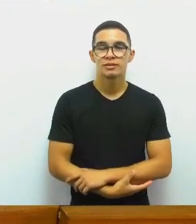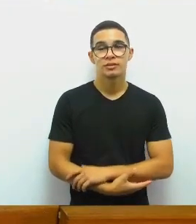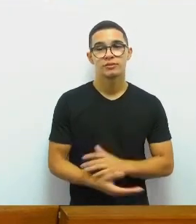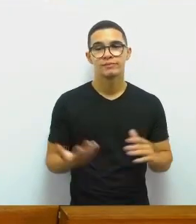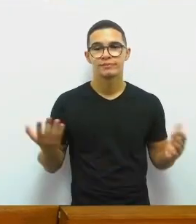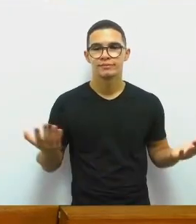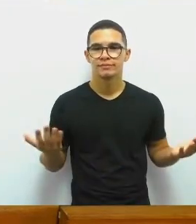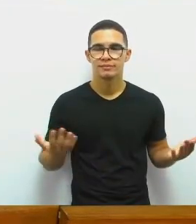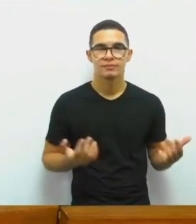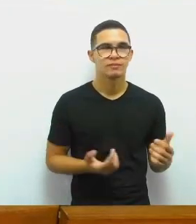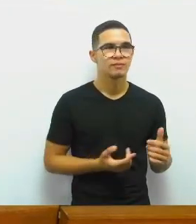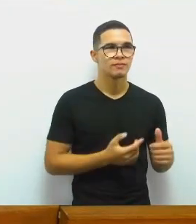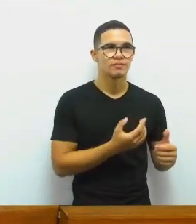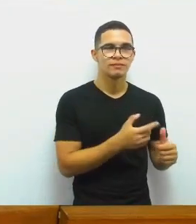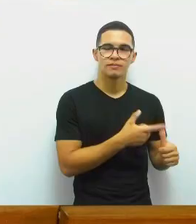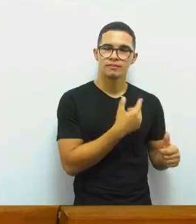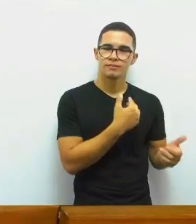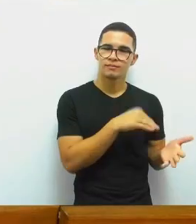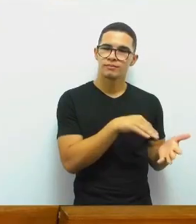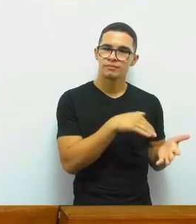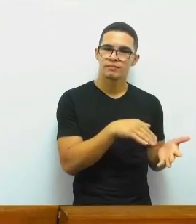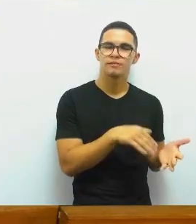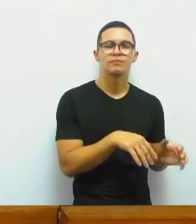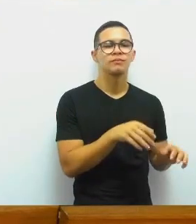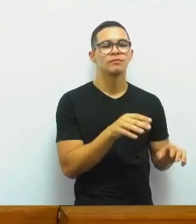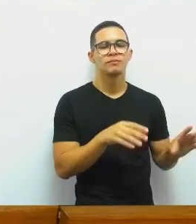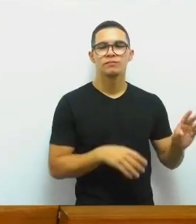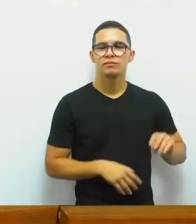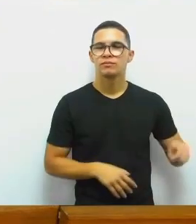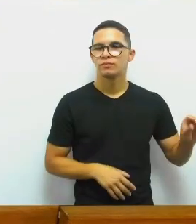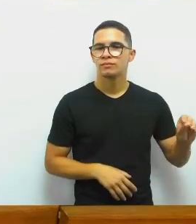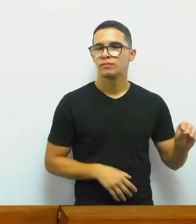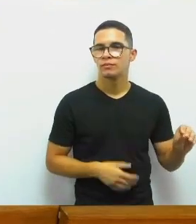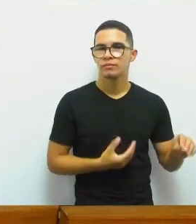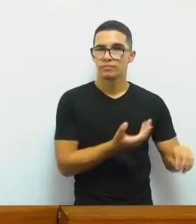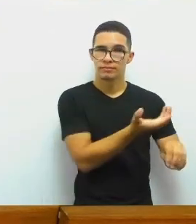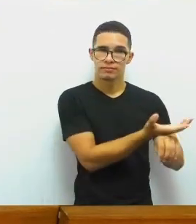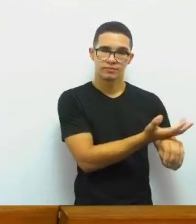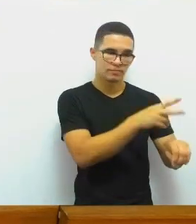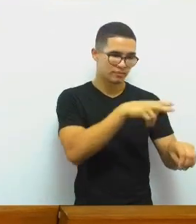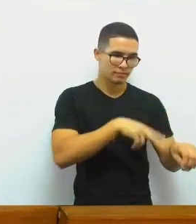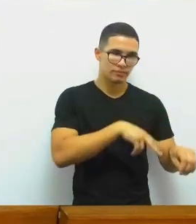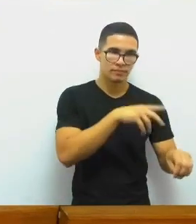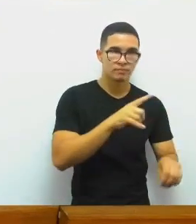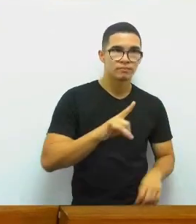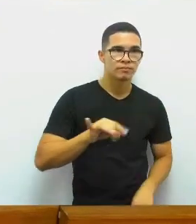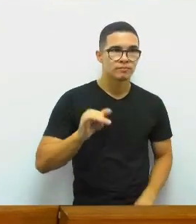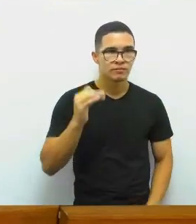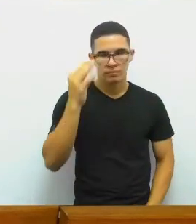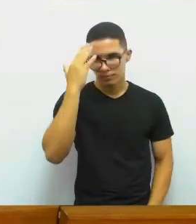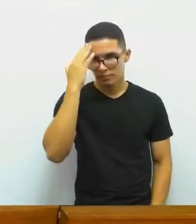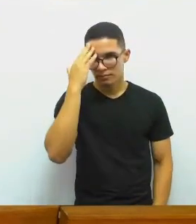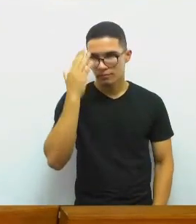Solicito ao primeiro secretário, vereador Mascote, que proceda à leitura das matérias constantes no expediente do dia.